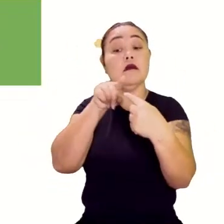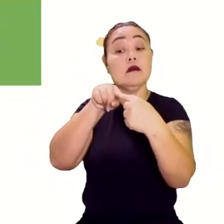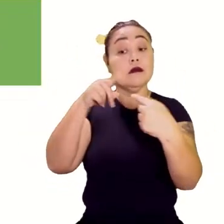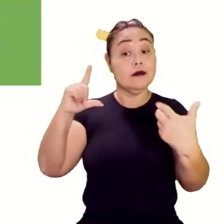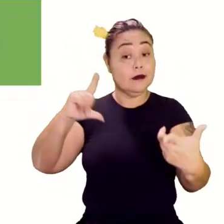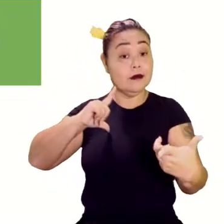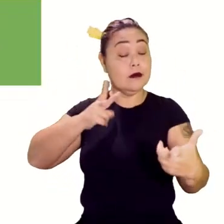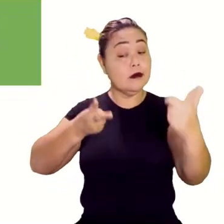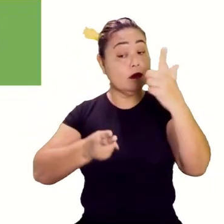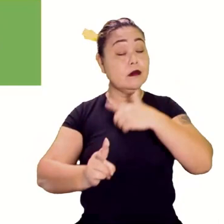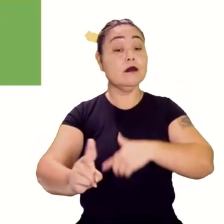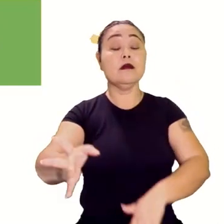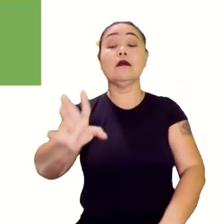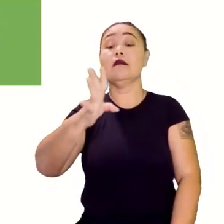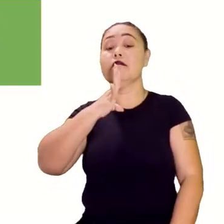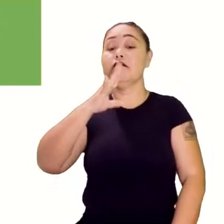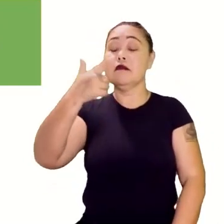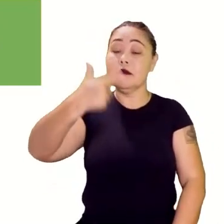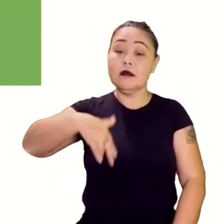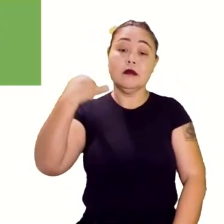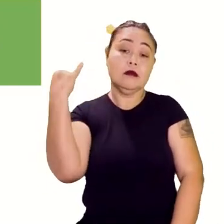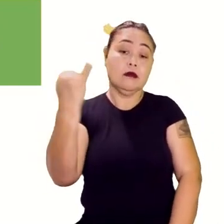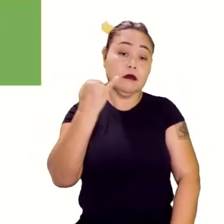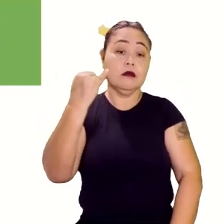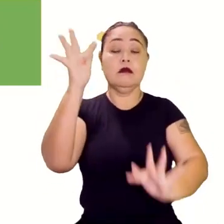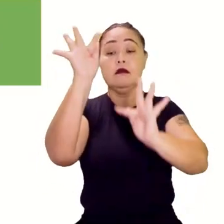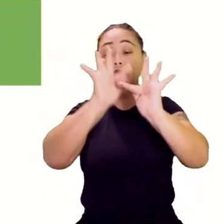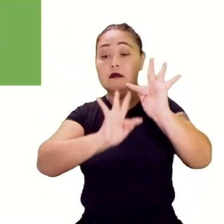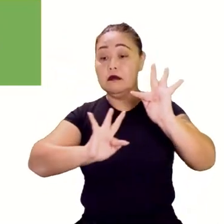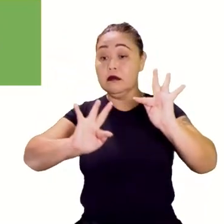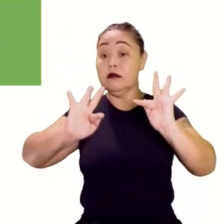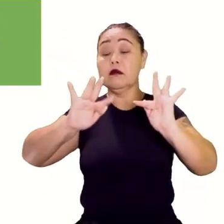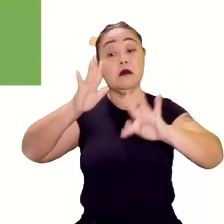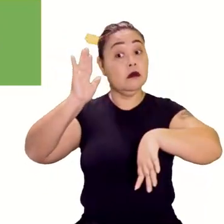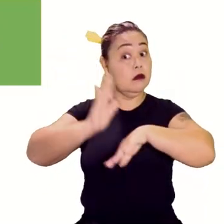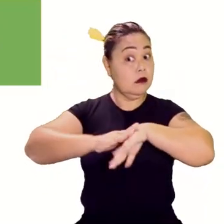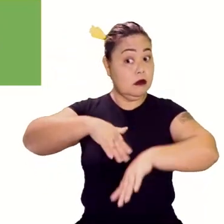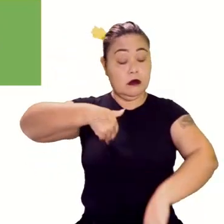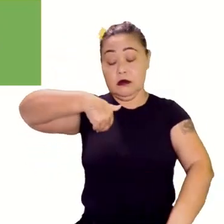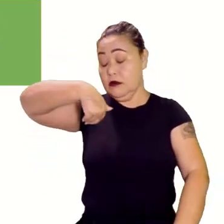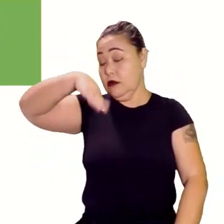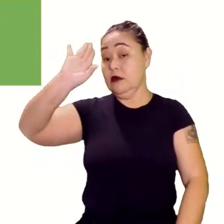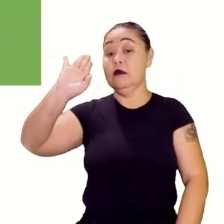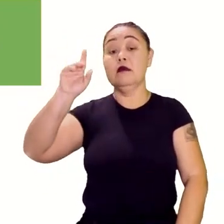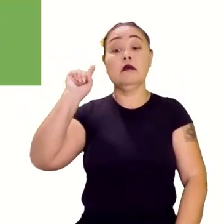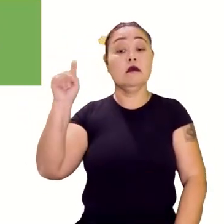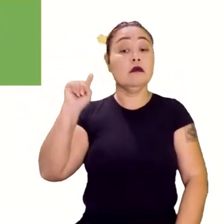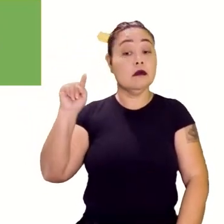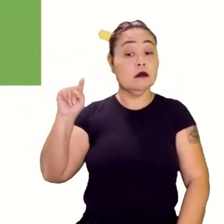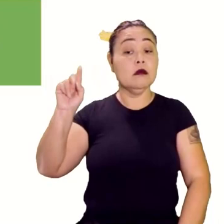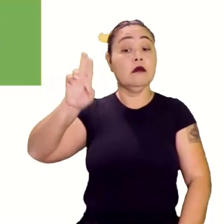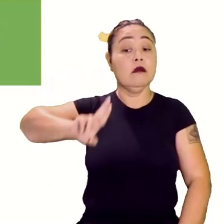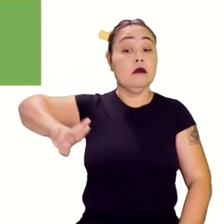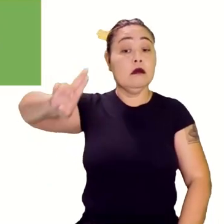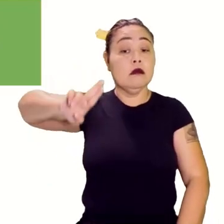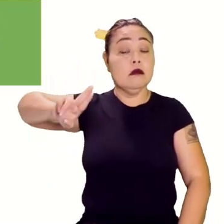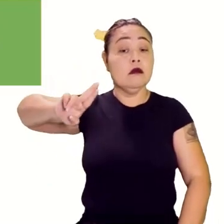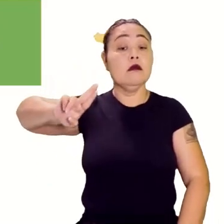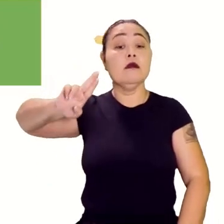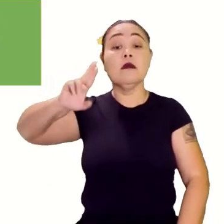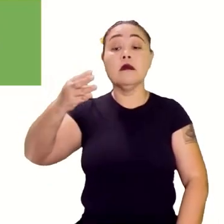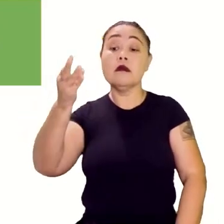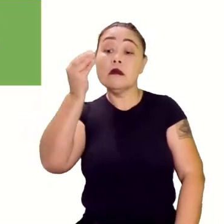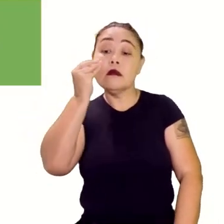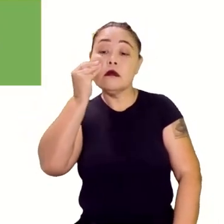hoje, a gente continua naquela pegada, né? De reconhecer a importância, aqui mais do que nunca, né? Porque aqui a gente vê a aplicação, então a